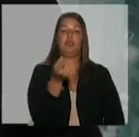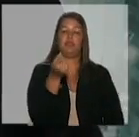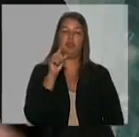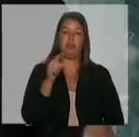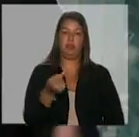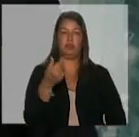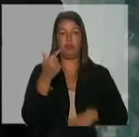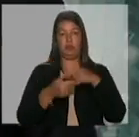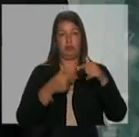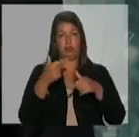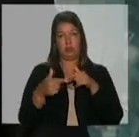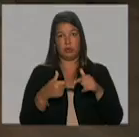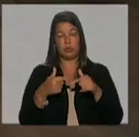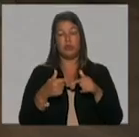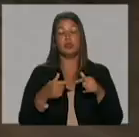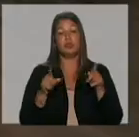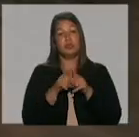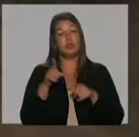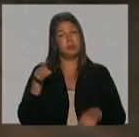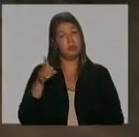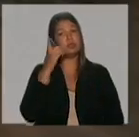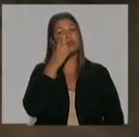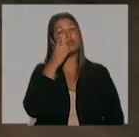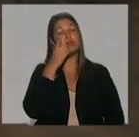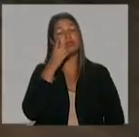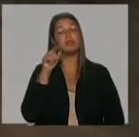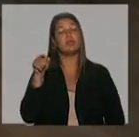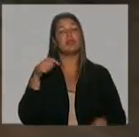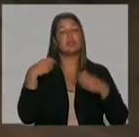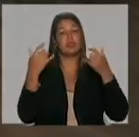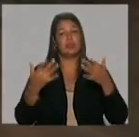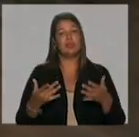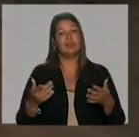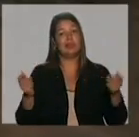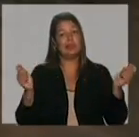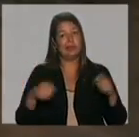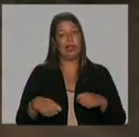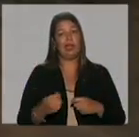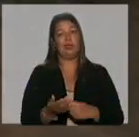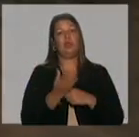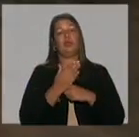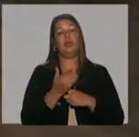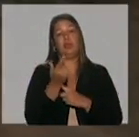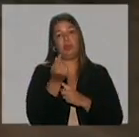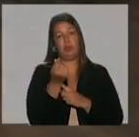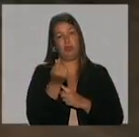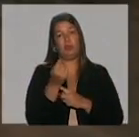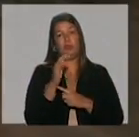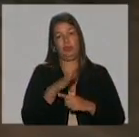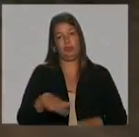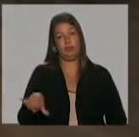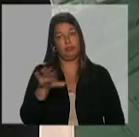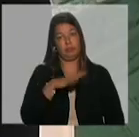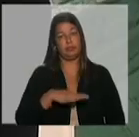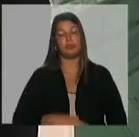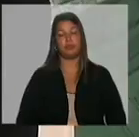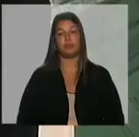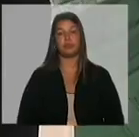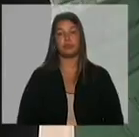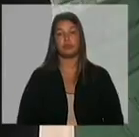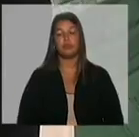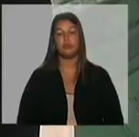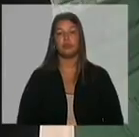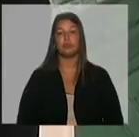empregos indiretos. E, obviamente, como o deputado colocou, também dá uma dinamizada na economia da região, né?